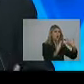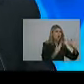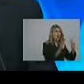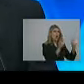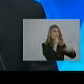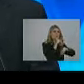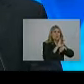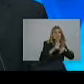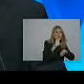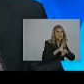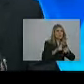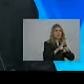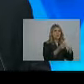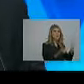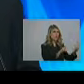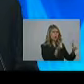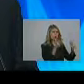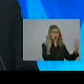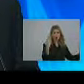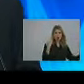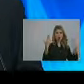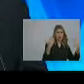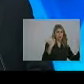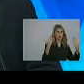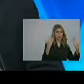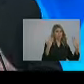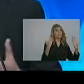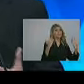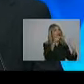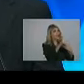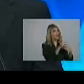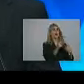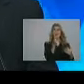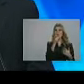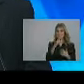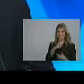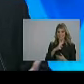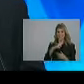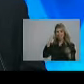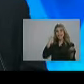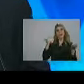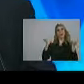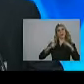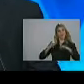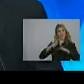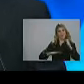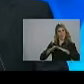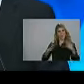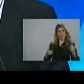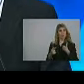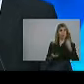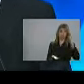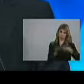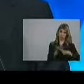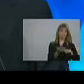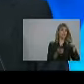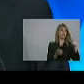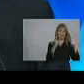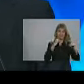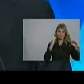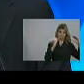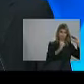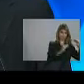curso de nível equiparado ao nível superior, para que eles tenham essa capacidade, essa qualificação. Então, meu compromisso é, sim, investir